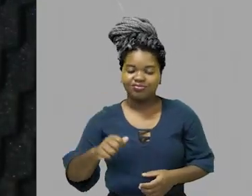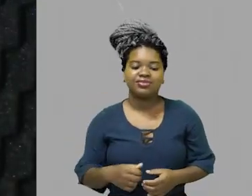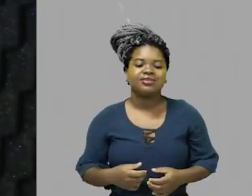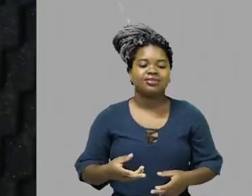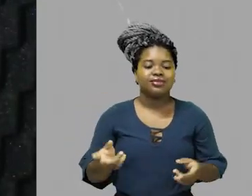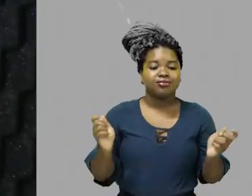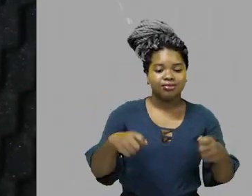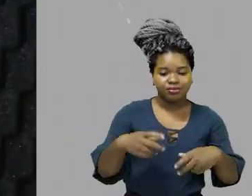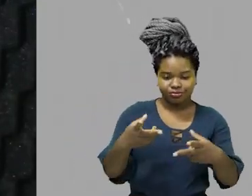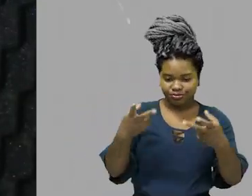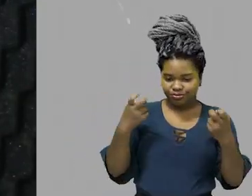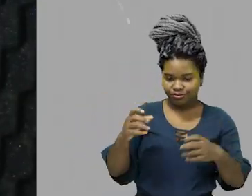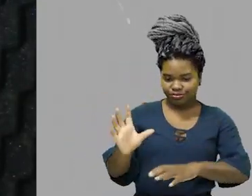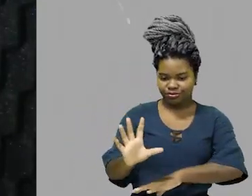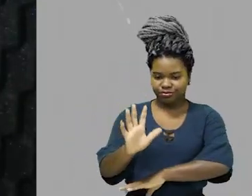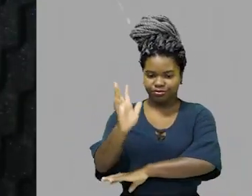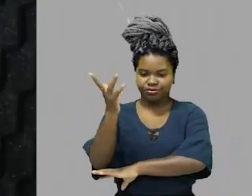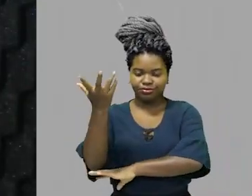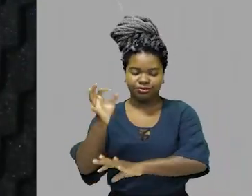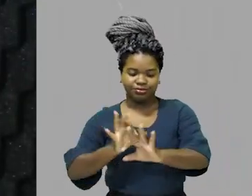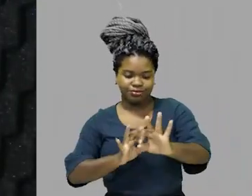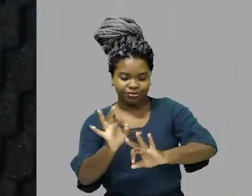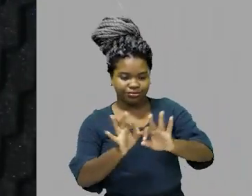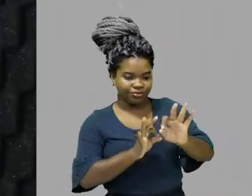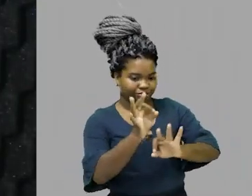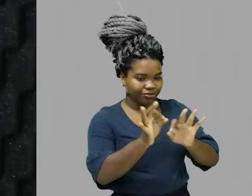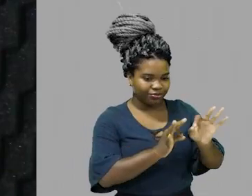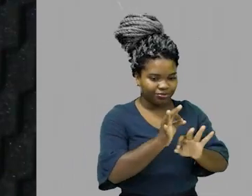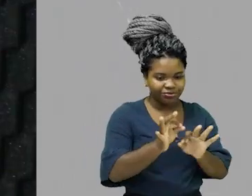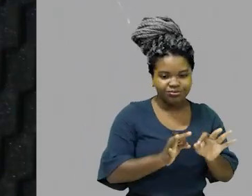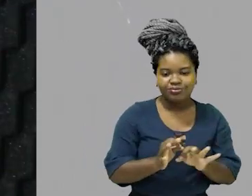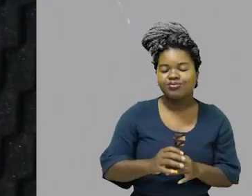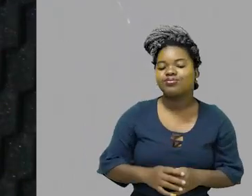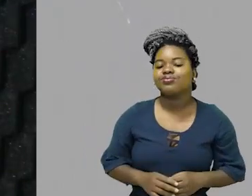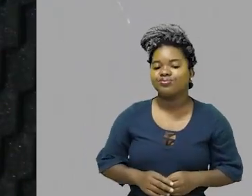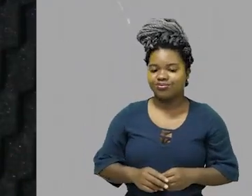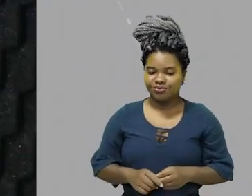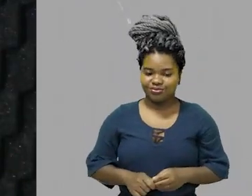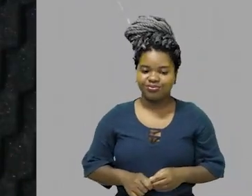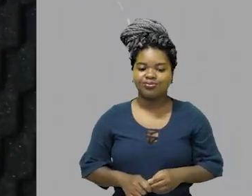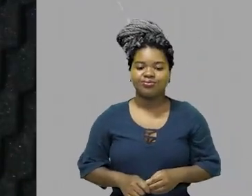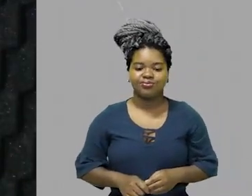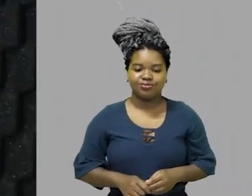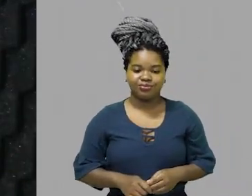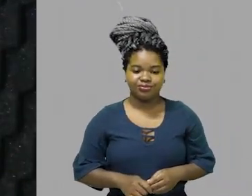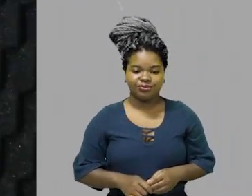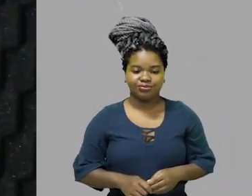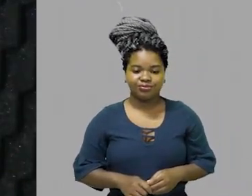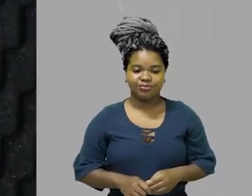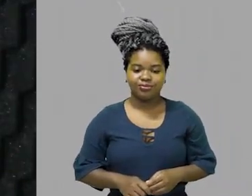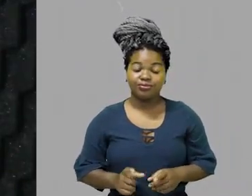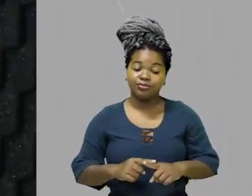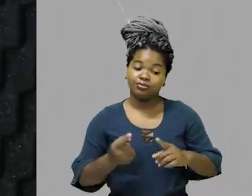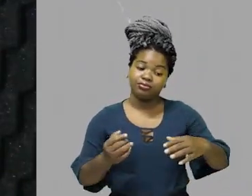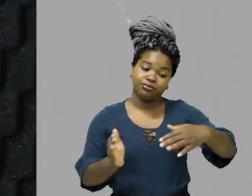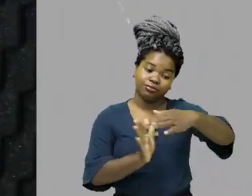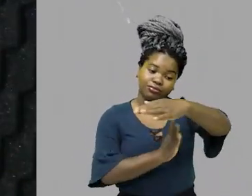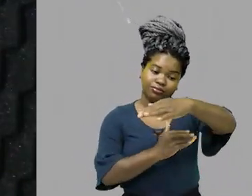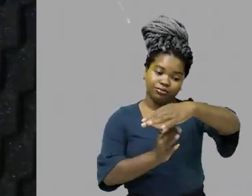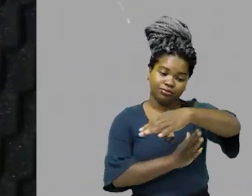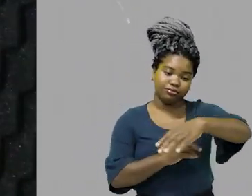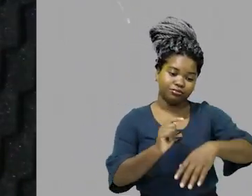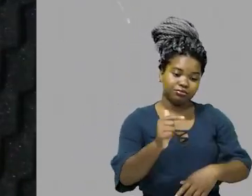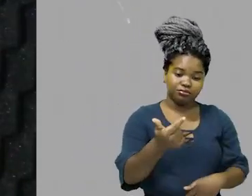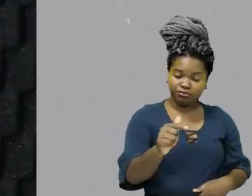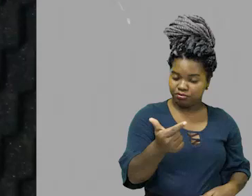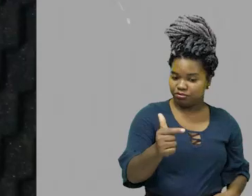perceber que nas plantas existe uma ordenação, uma organização das células. Enquanto nas algas, não existe